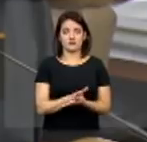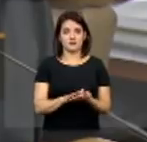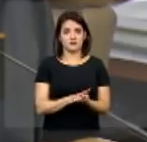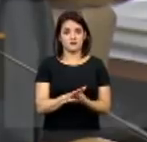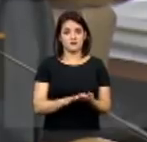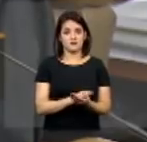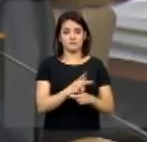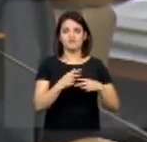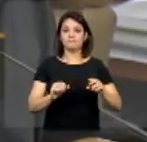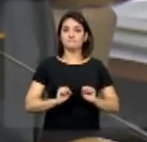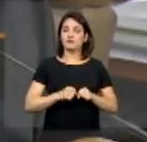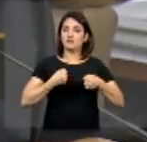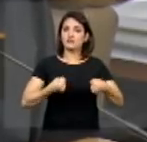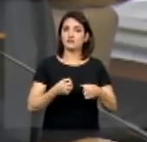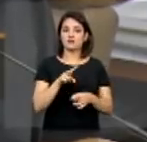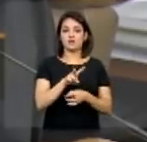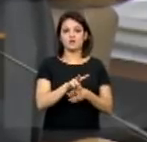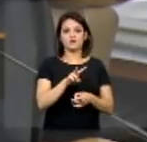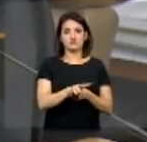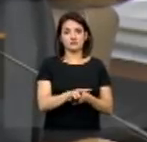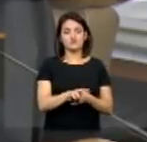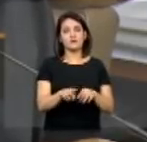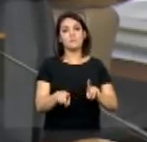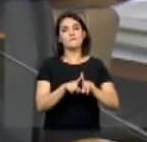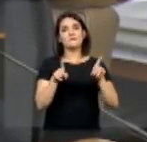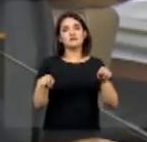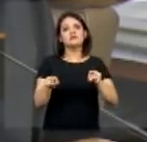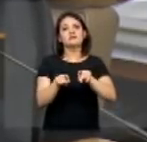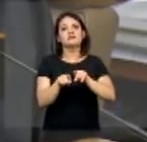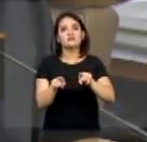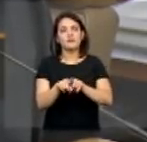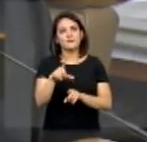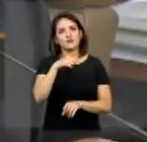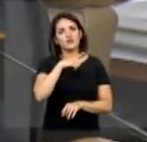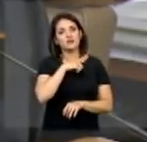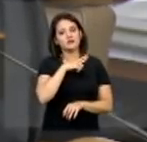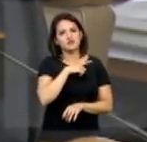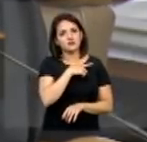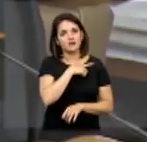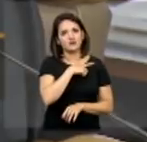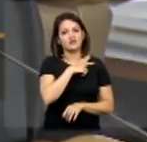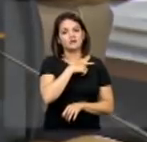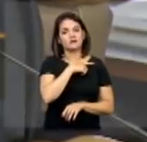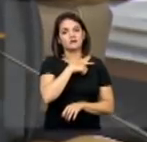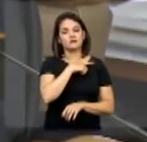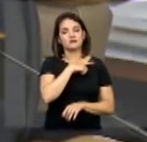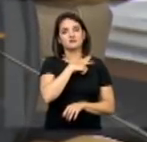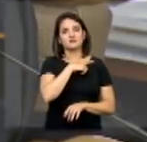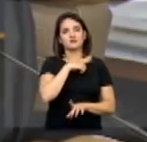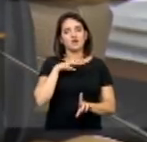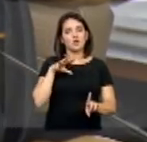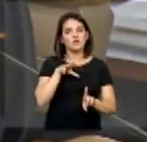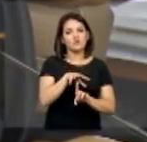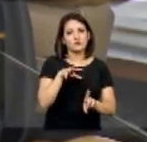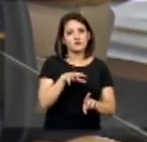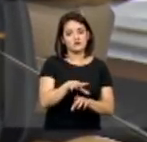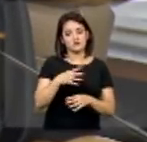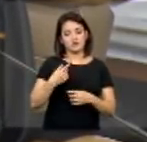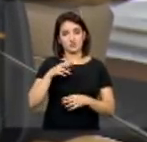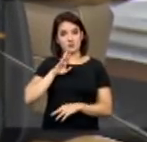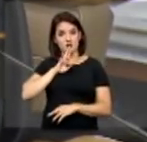defensiva e que simultaneamente tem influído de alguma maneira no resultado processual